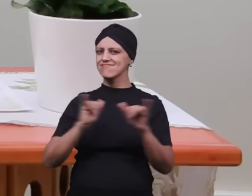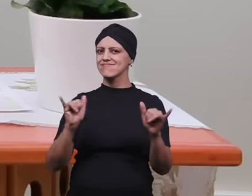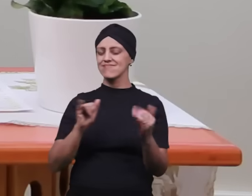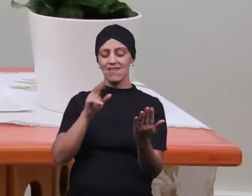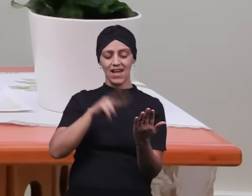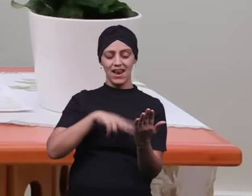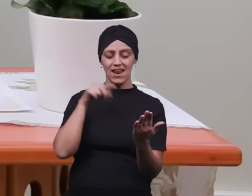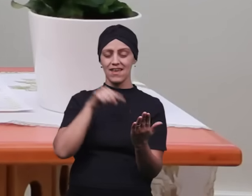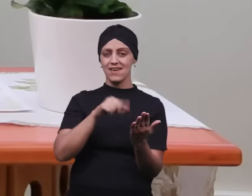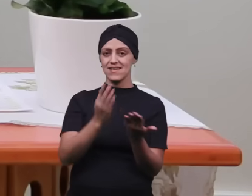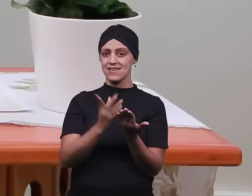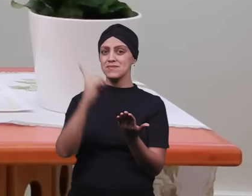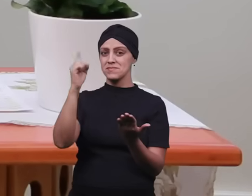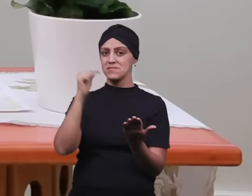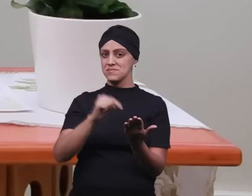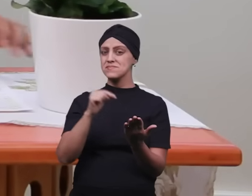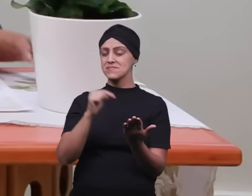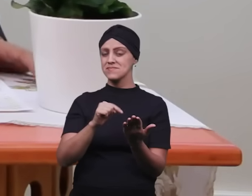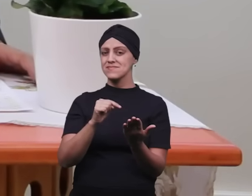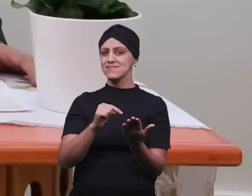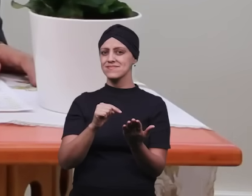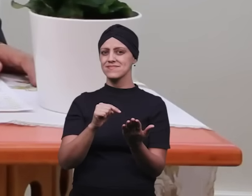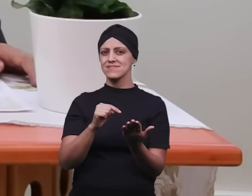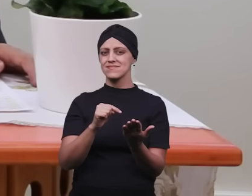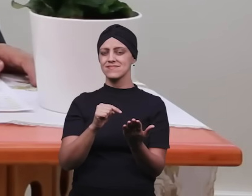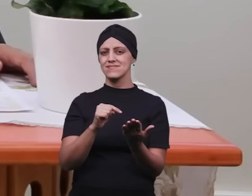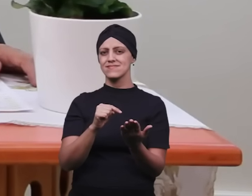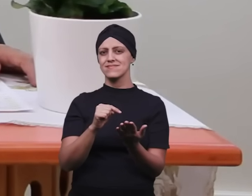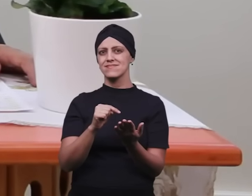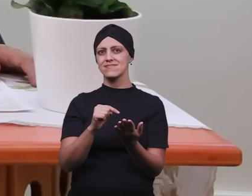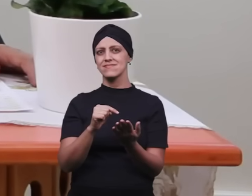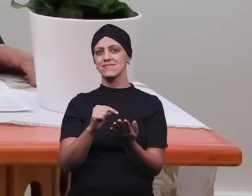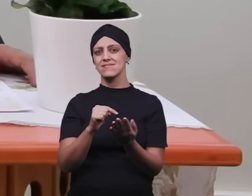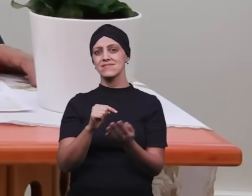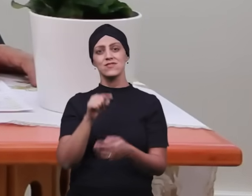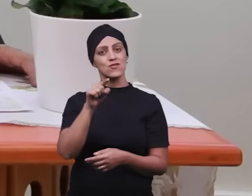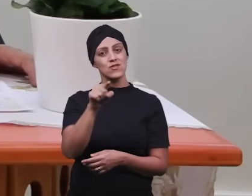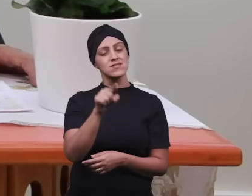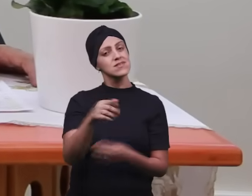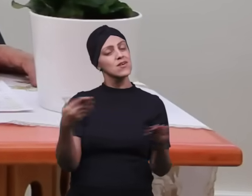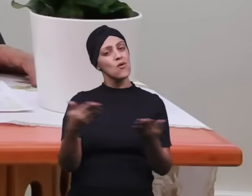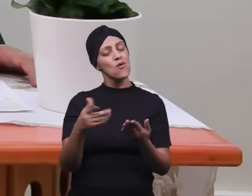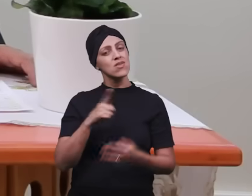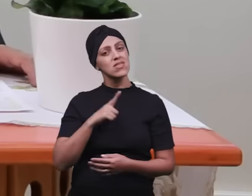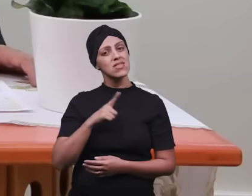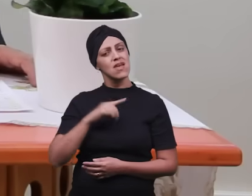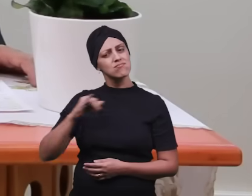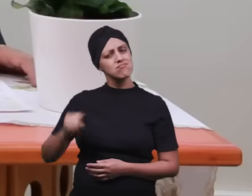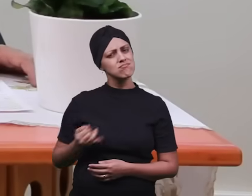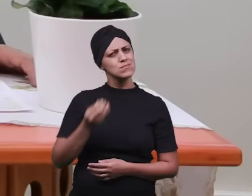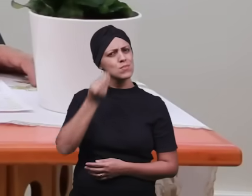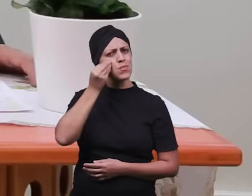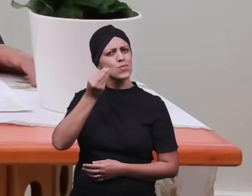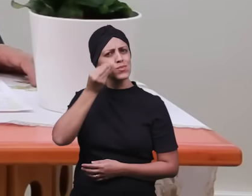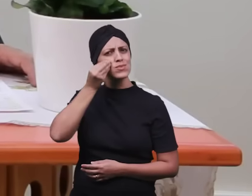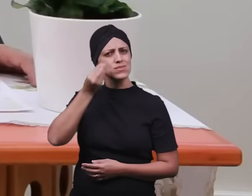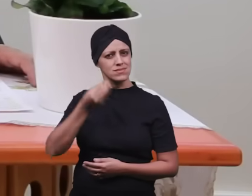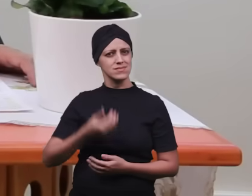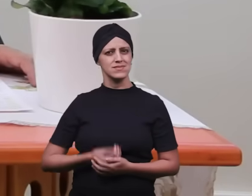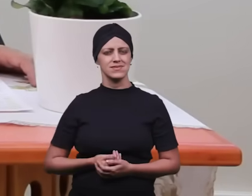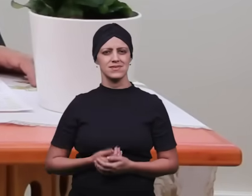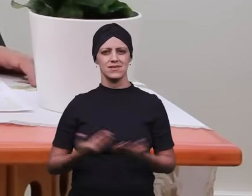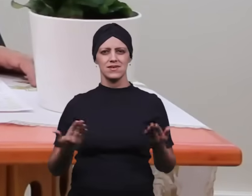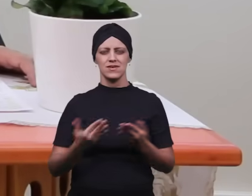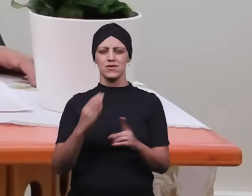a palavra de Deus, Deus também coloca diante do homem uma oportunidade. E esse culto aqui